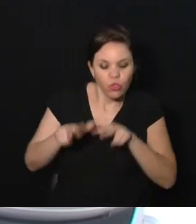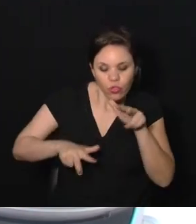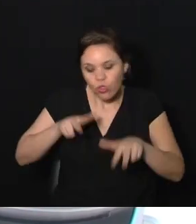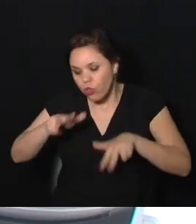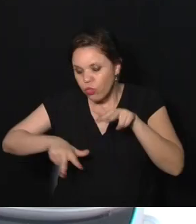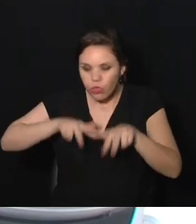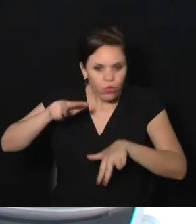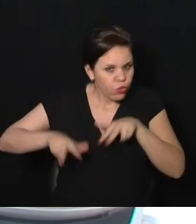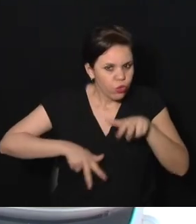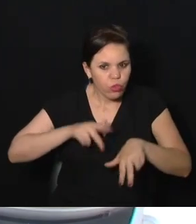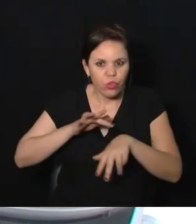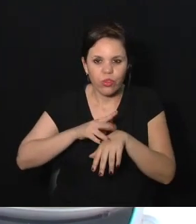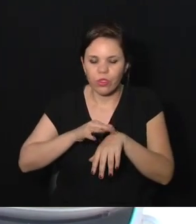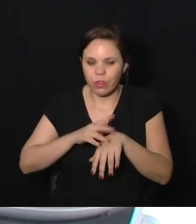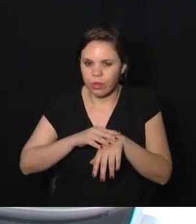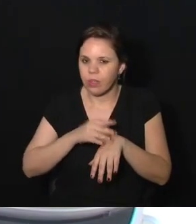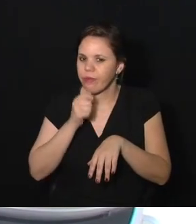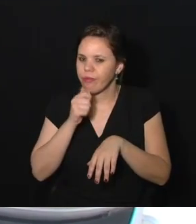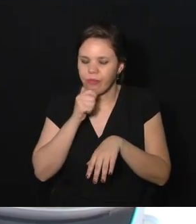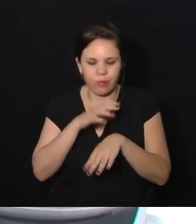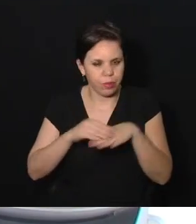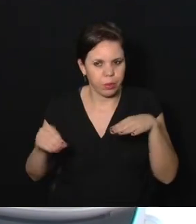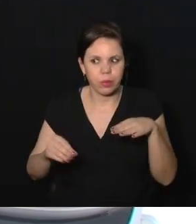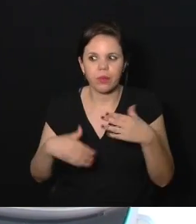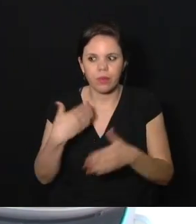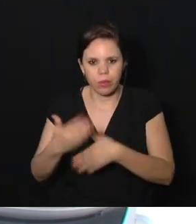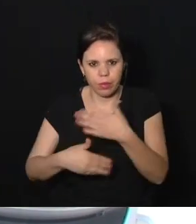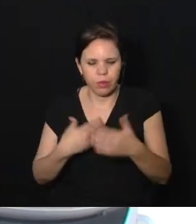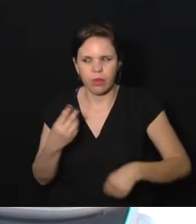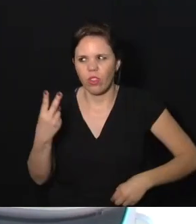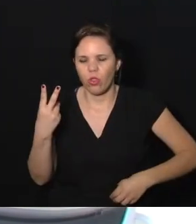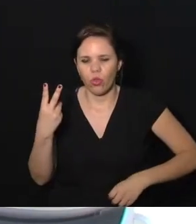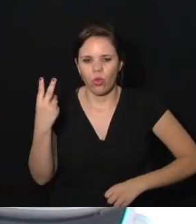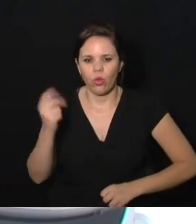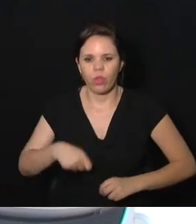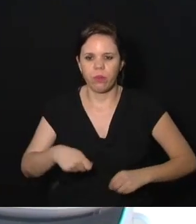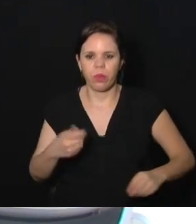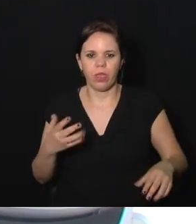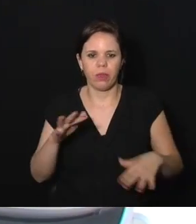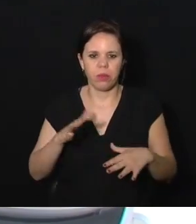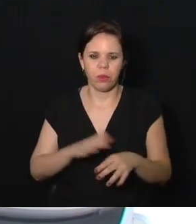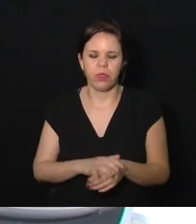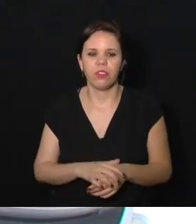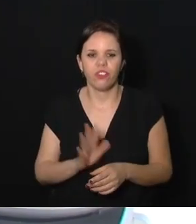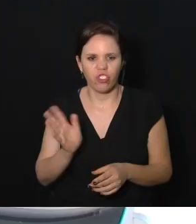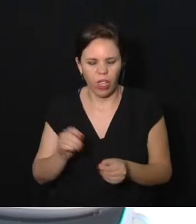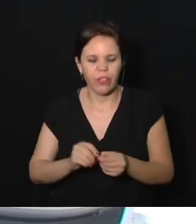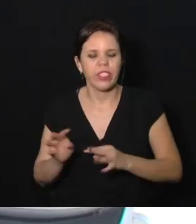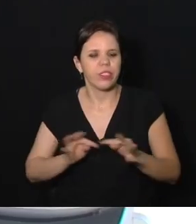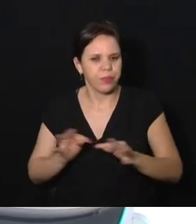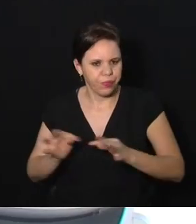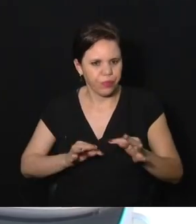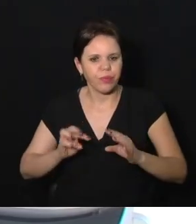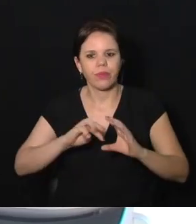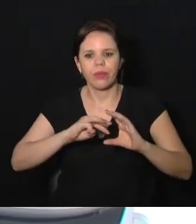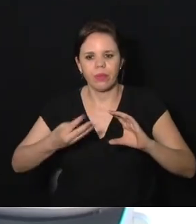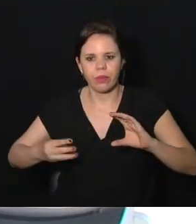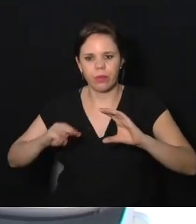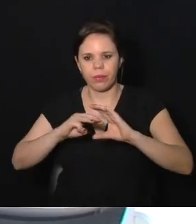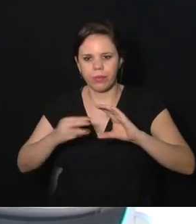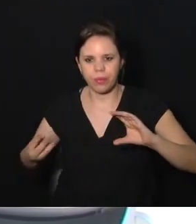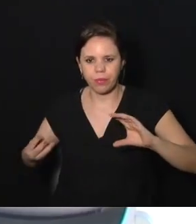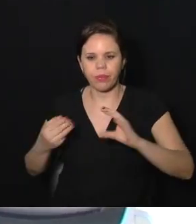no pé que não cicatrizava. Agora, mais ou menos 2 meses, a Cindy está fazendo o tratamento com célula-tronco.